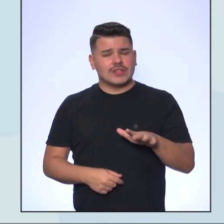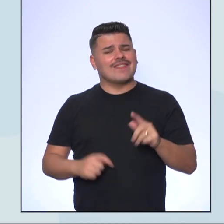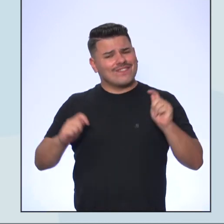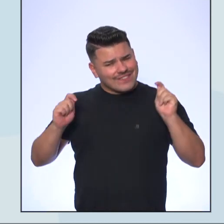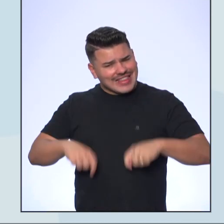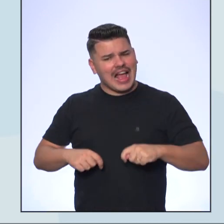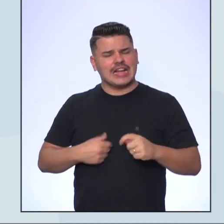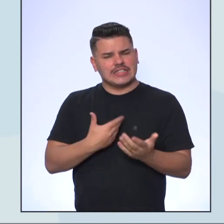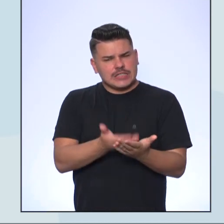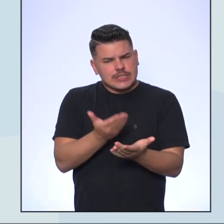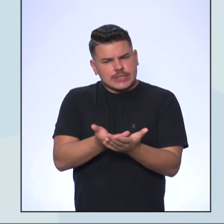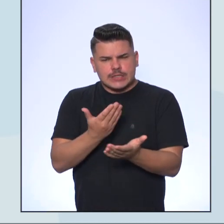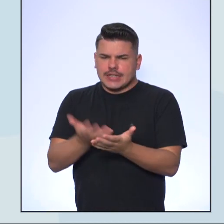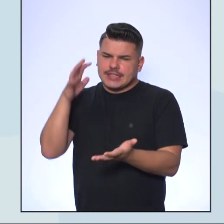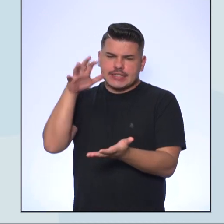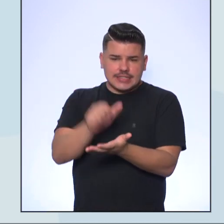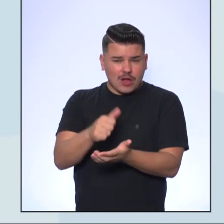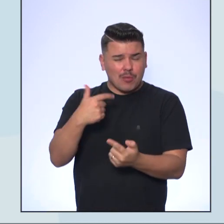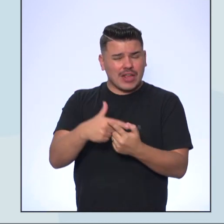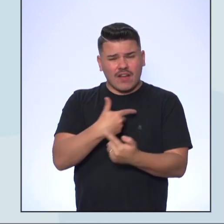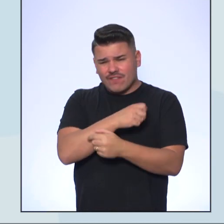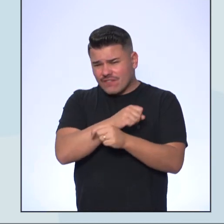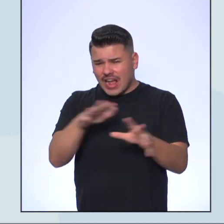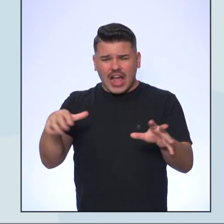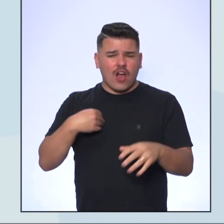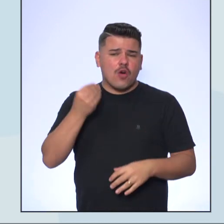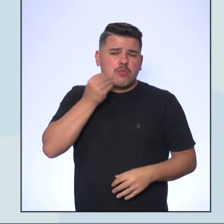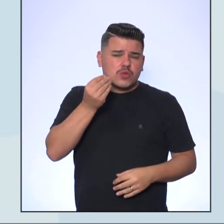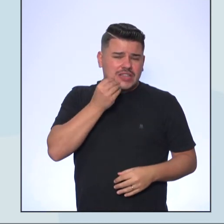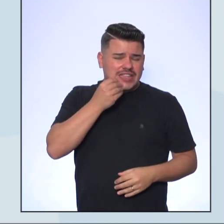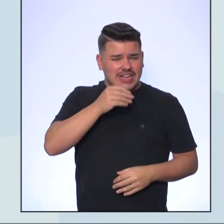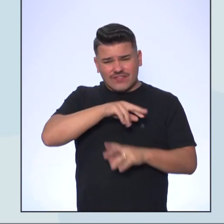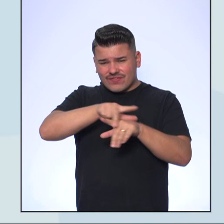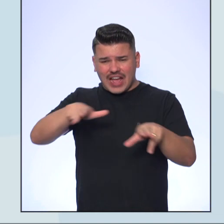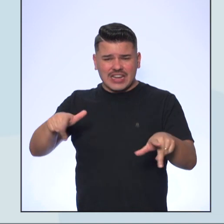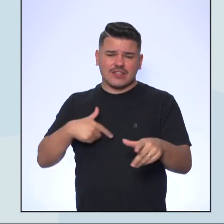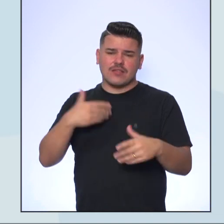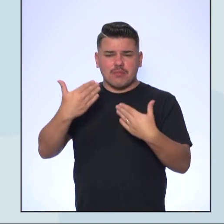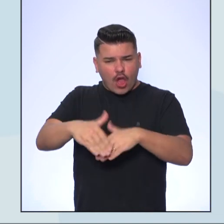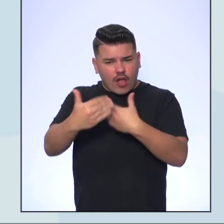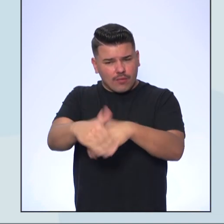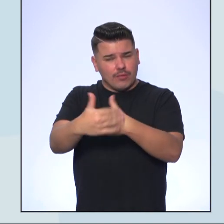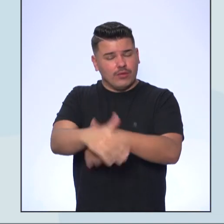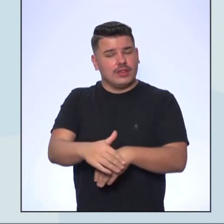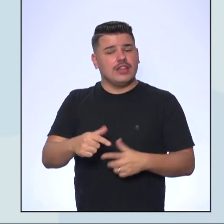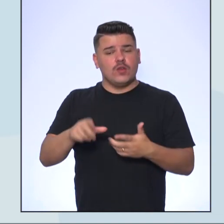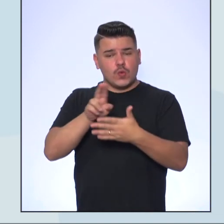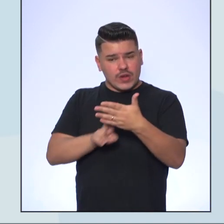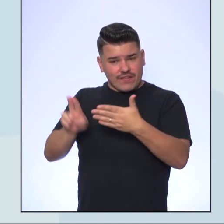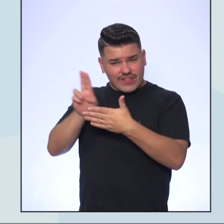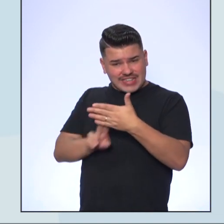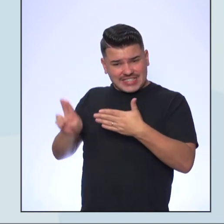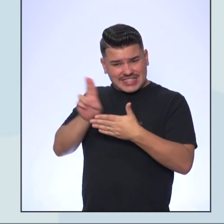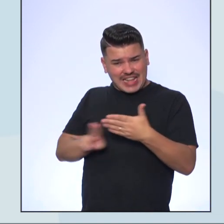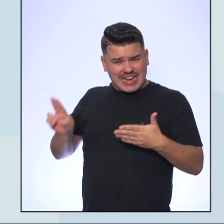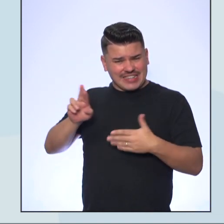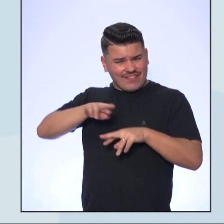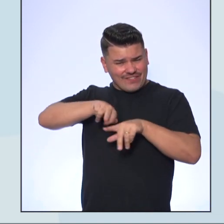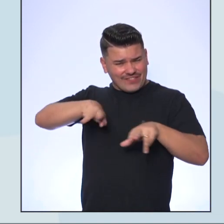façam a inscrição, porque tem muita oportunidade, e sigam confiantes. Aliás, tem muitas universidades que têm